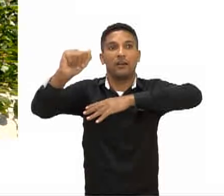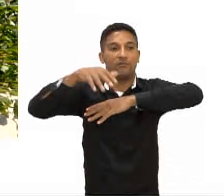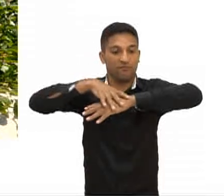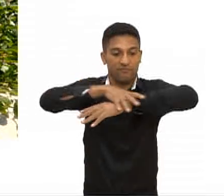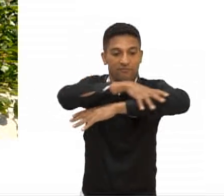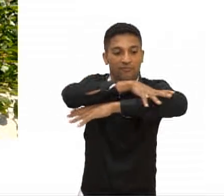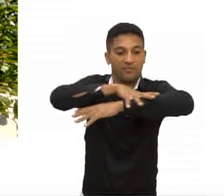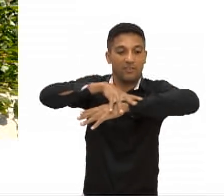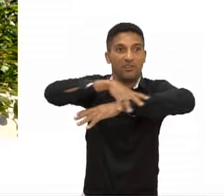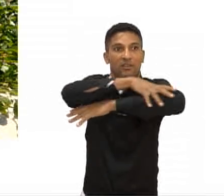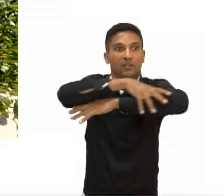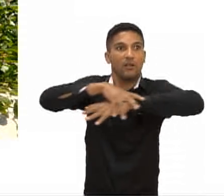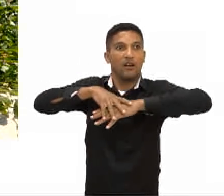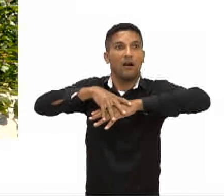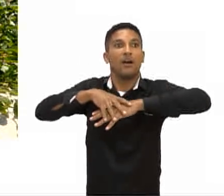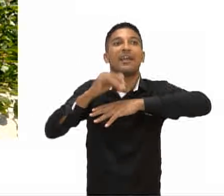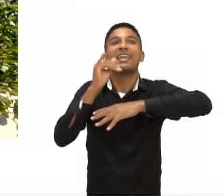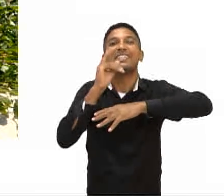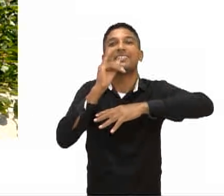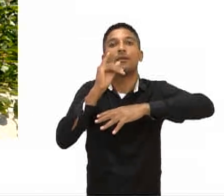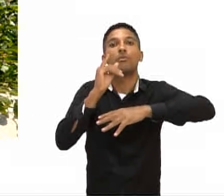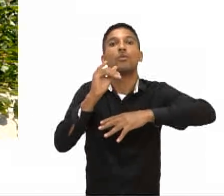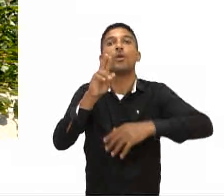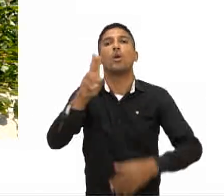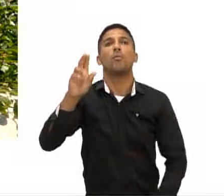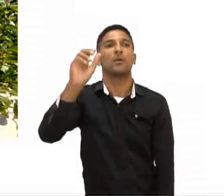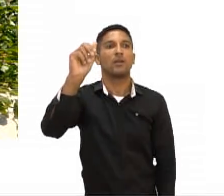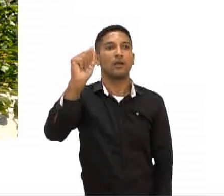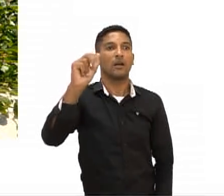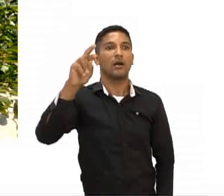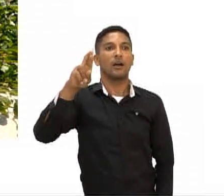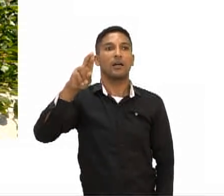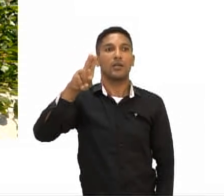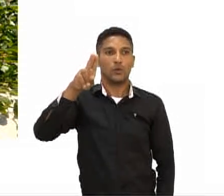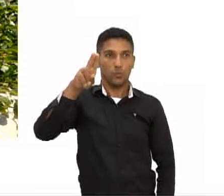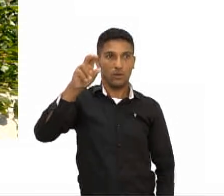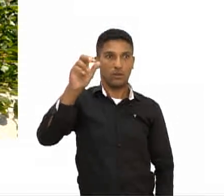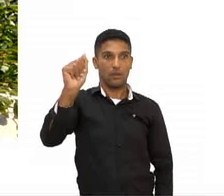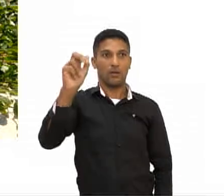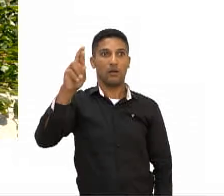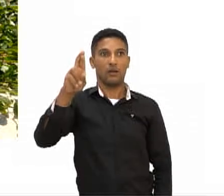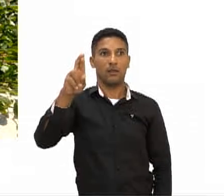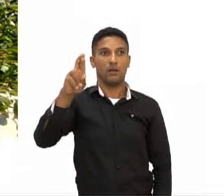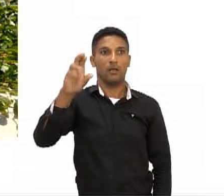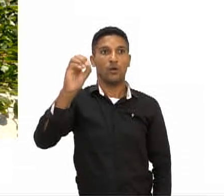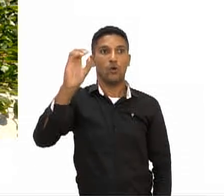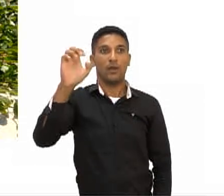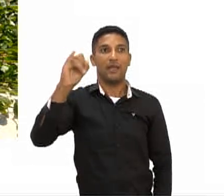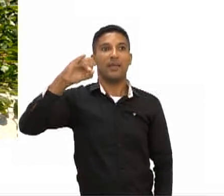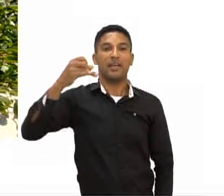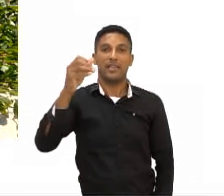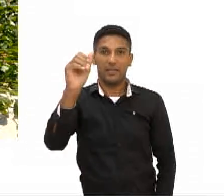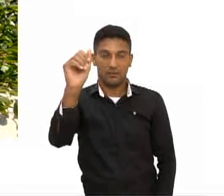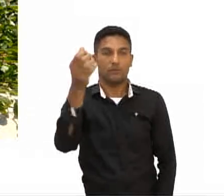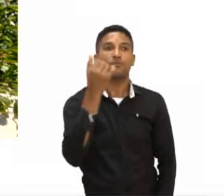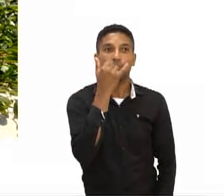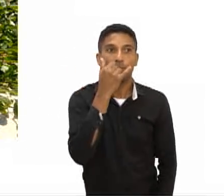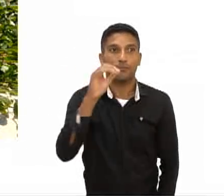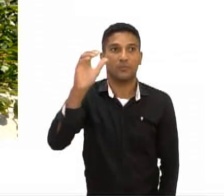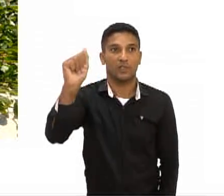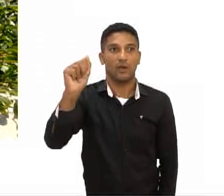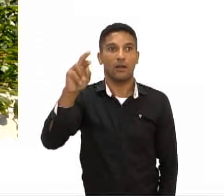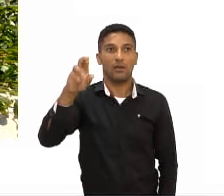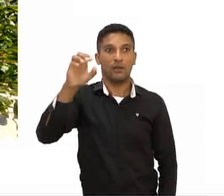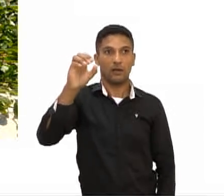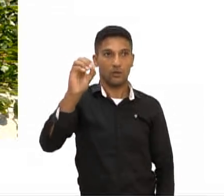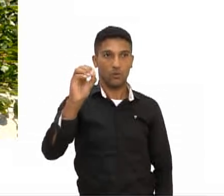e o cajueiro, tá? Então, essa formação herbácea é chamada de aroeira de praia. Então, vocês